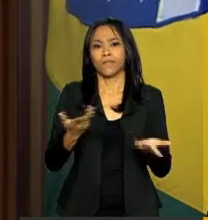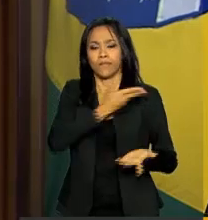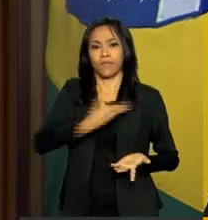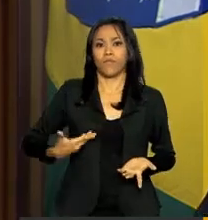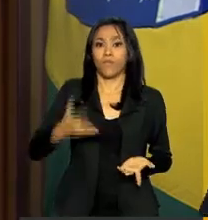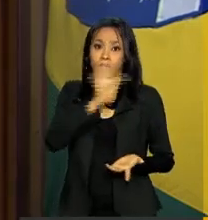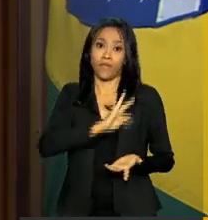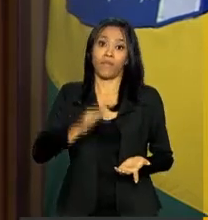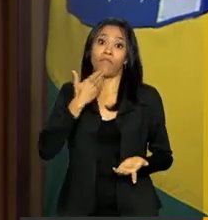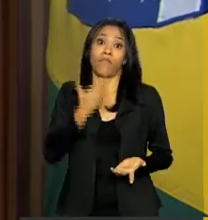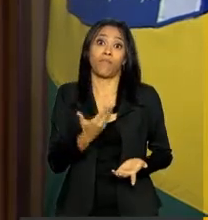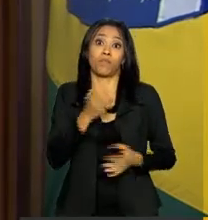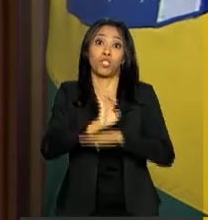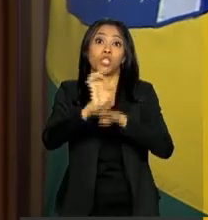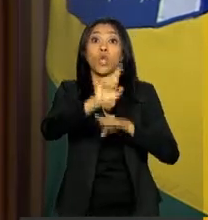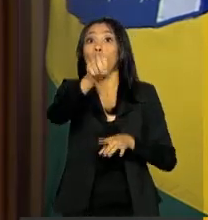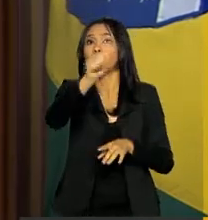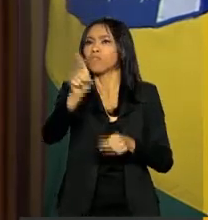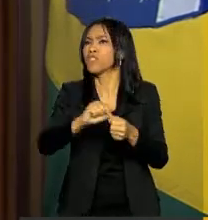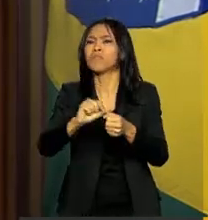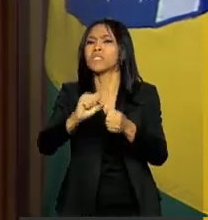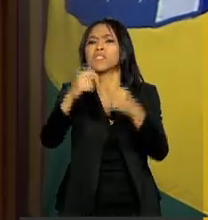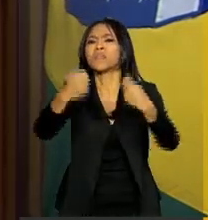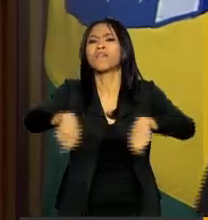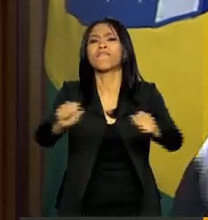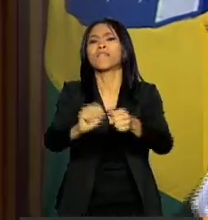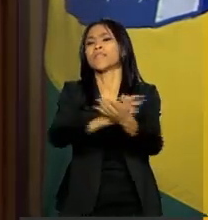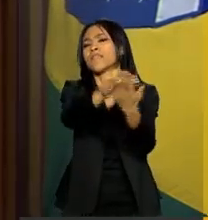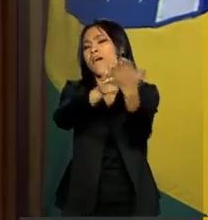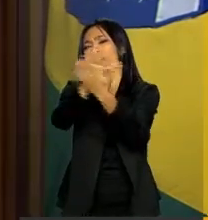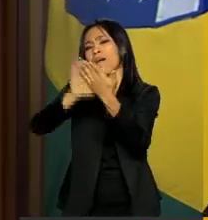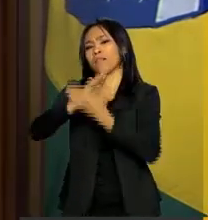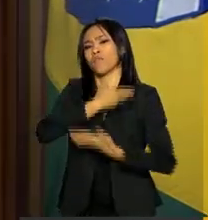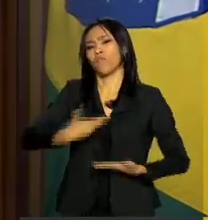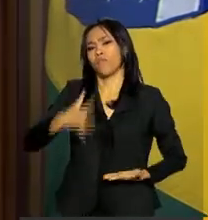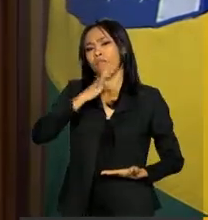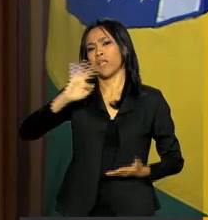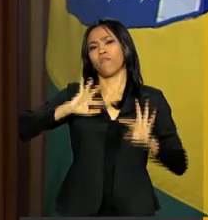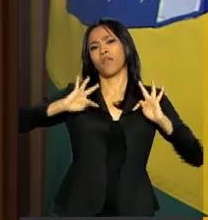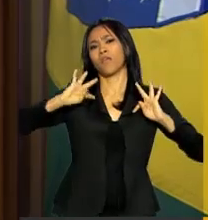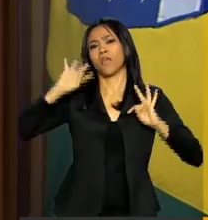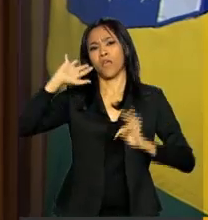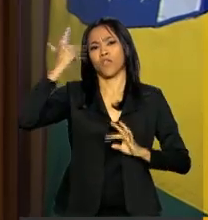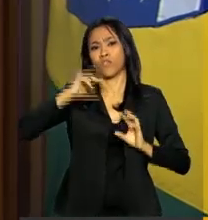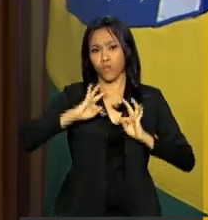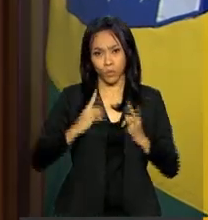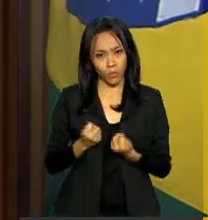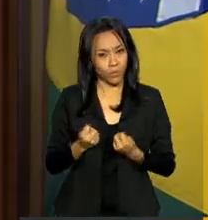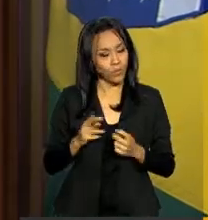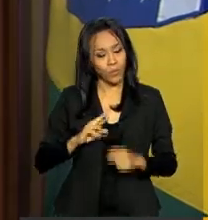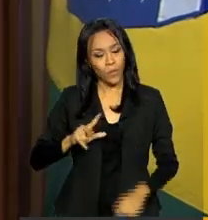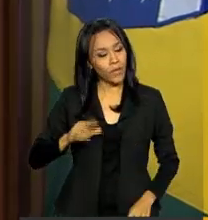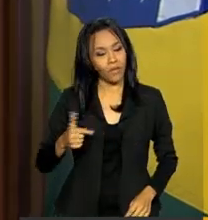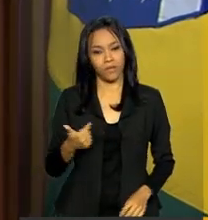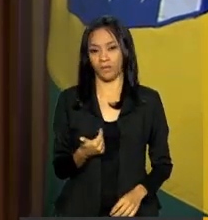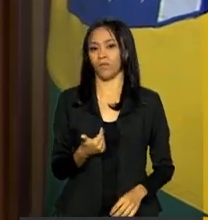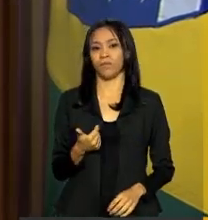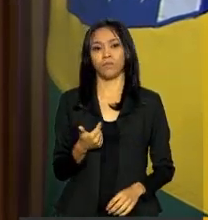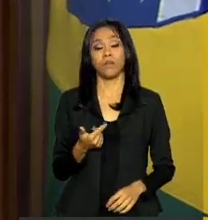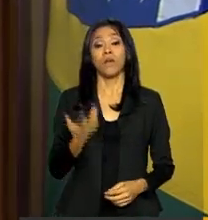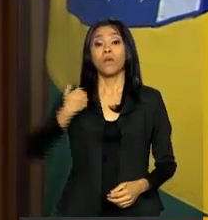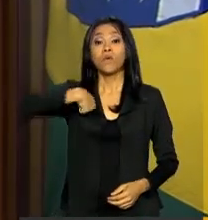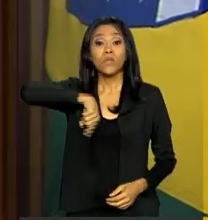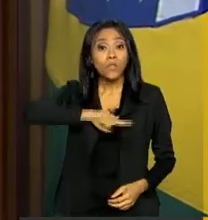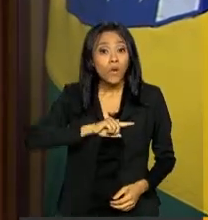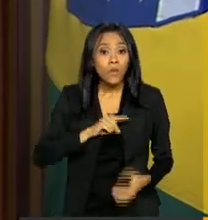dizer aos estados olhos agora não precisa fazer mais nada porque a união federal vai cuidar de tudo evidentemente não é isso que acontece o que nós